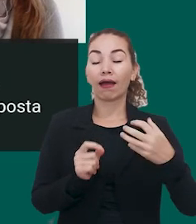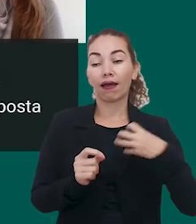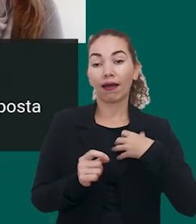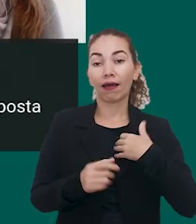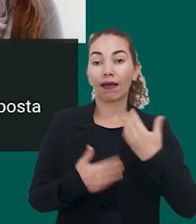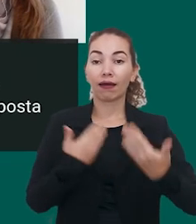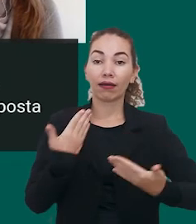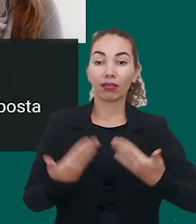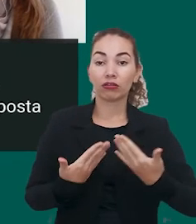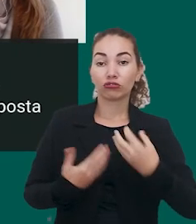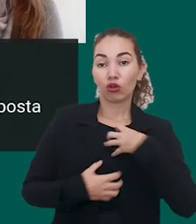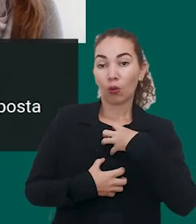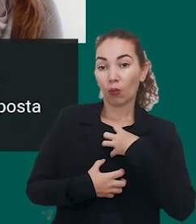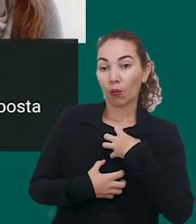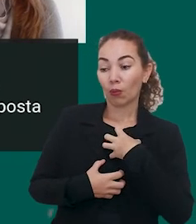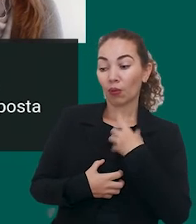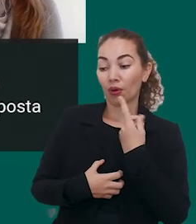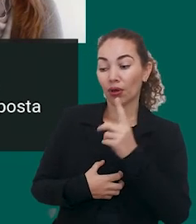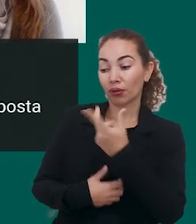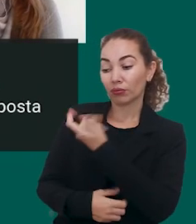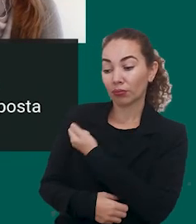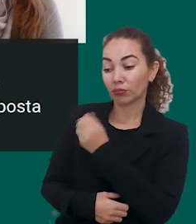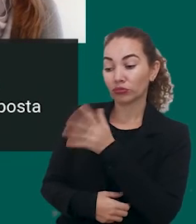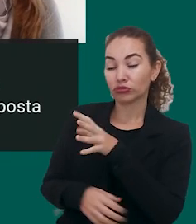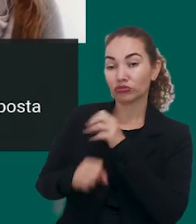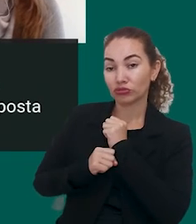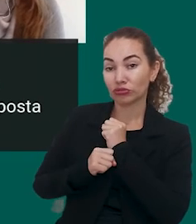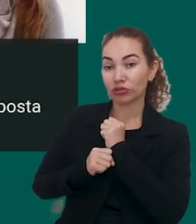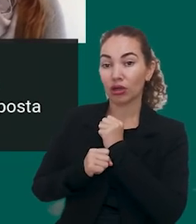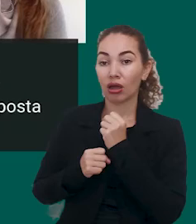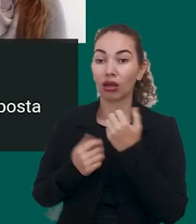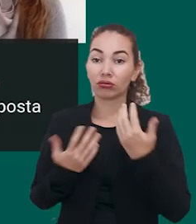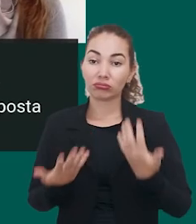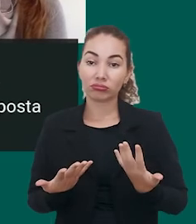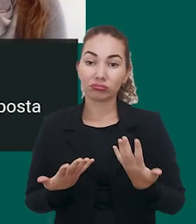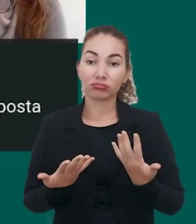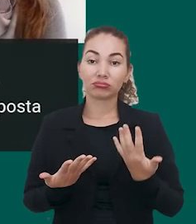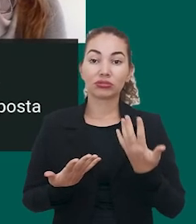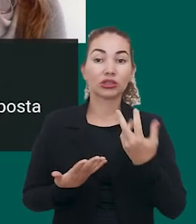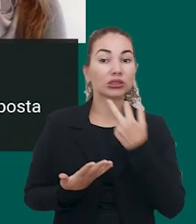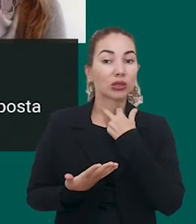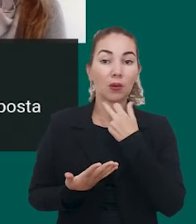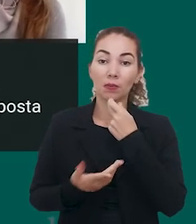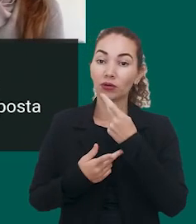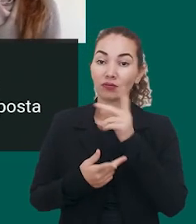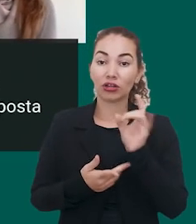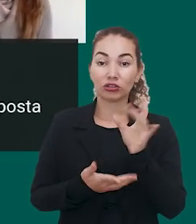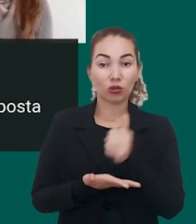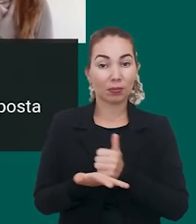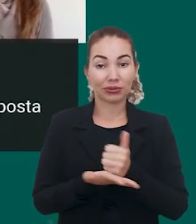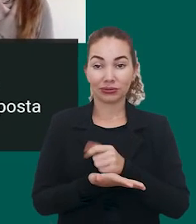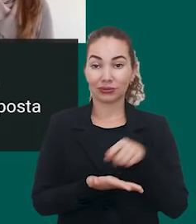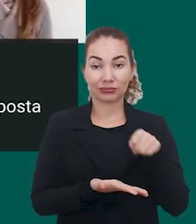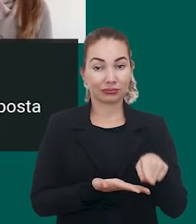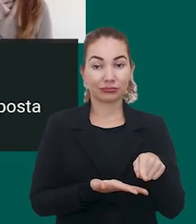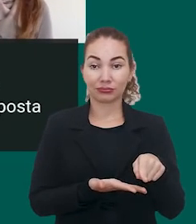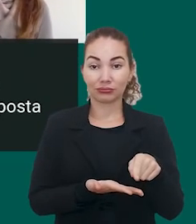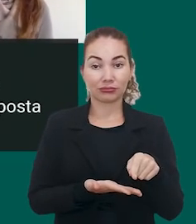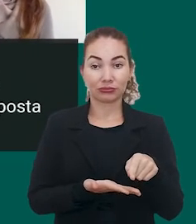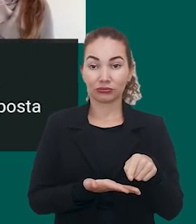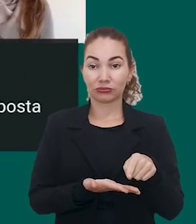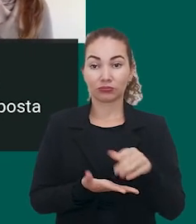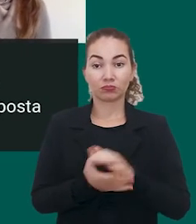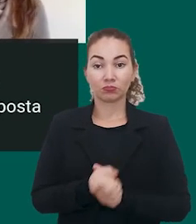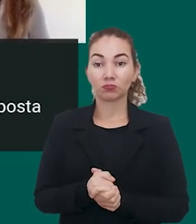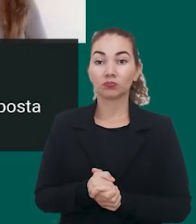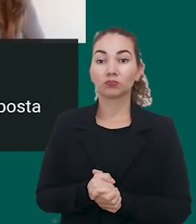sorologia positiva. Ou falar, eu não sou imune porque a minha sorologia não é positiva. Não dá para se basear somente nisso, né? A gente usa